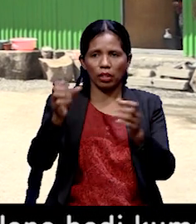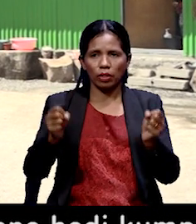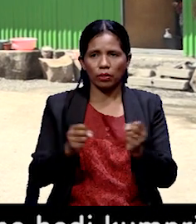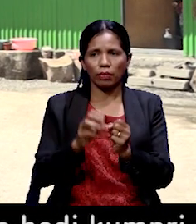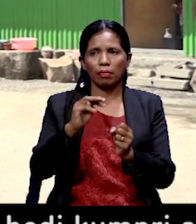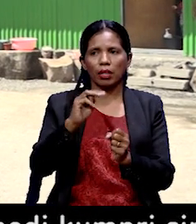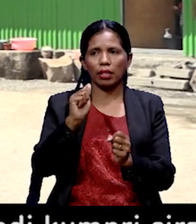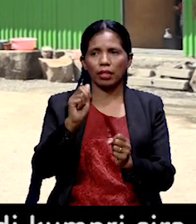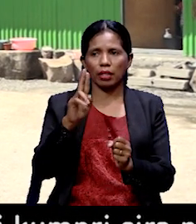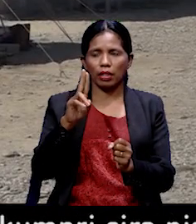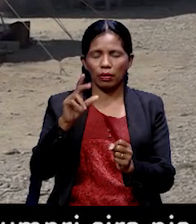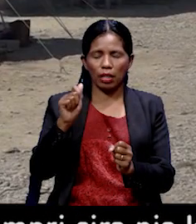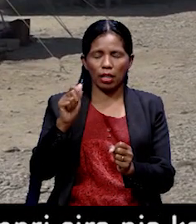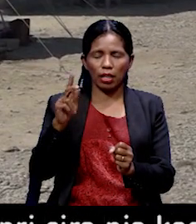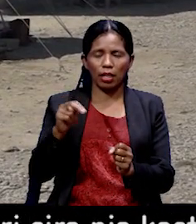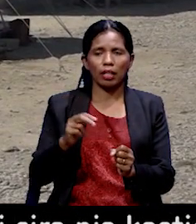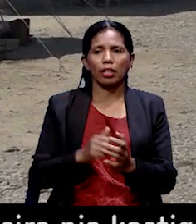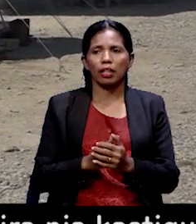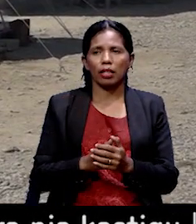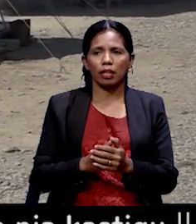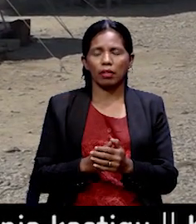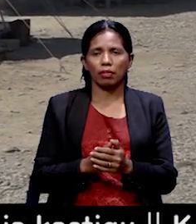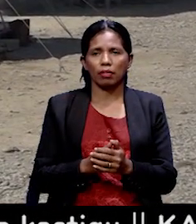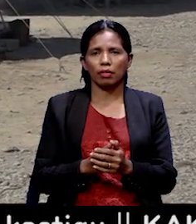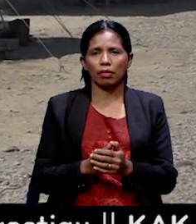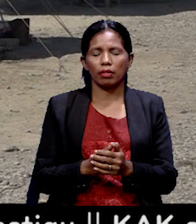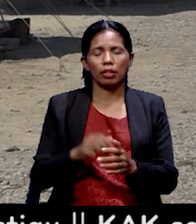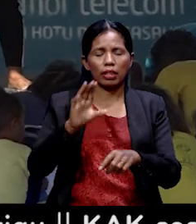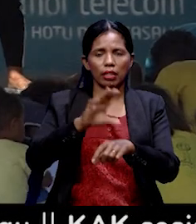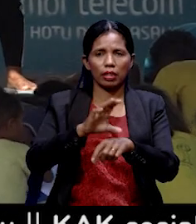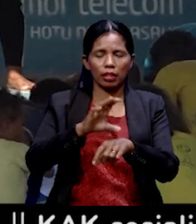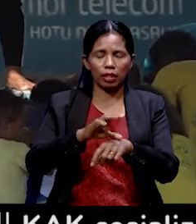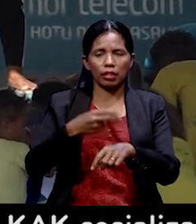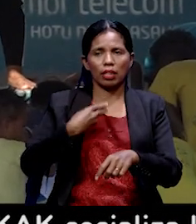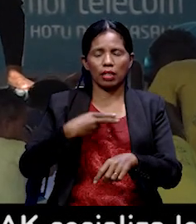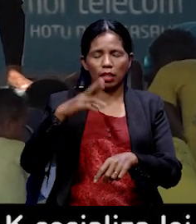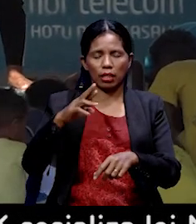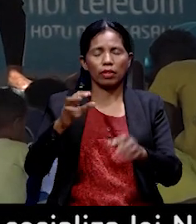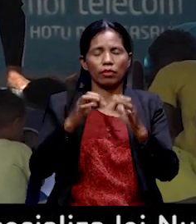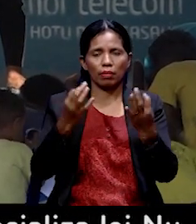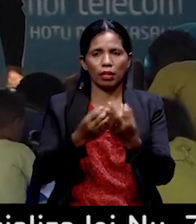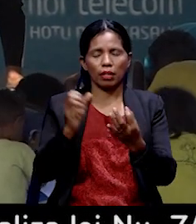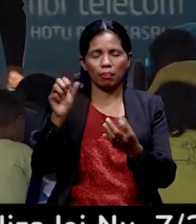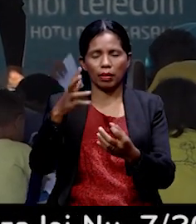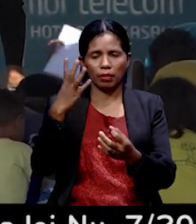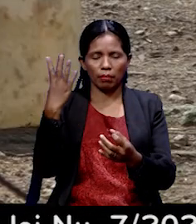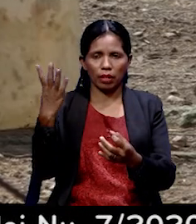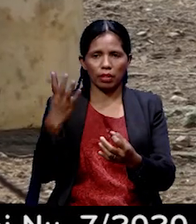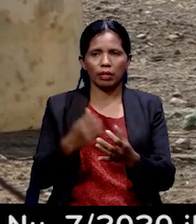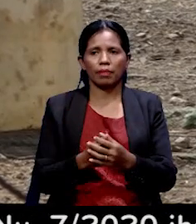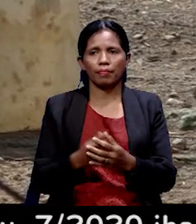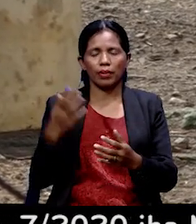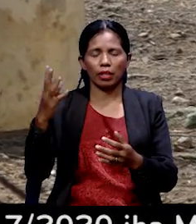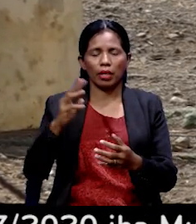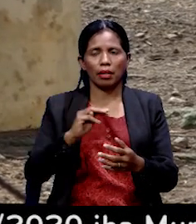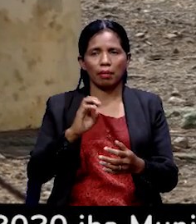ida. Kapela Bedik Hera umakain ruanul resing lima. Igreja Parokia Hera umakain sanul resing hat. Eist restorante Metiaut